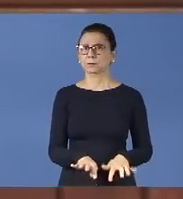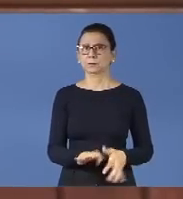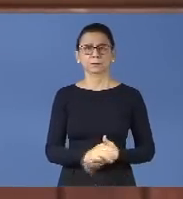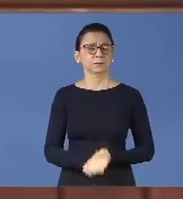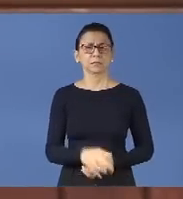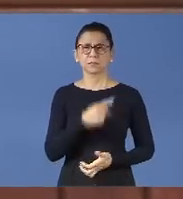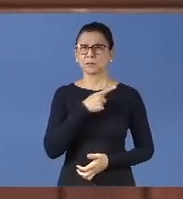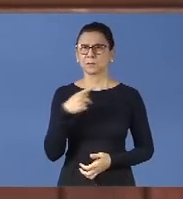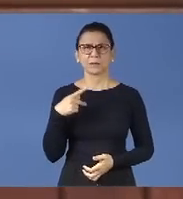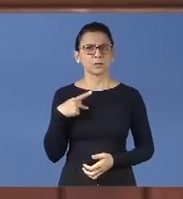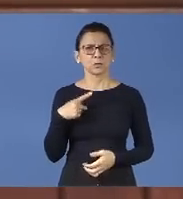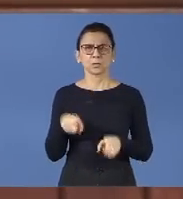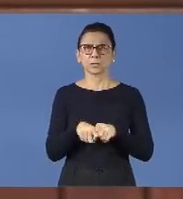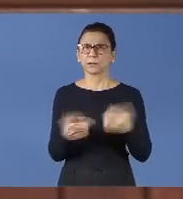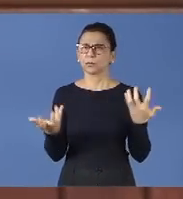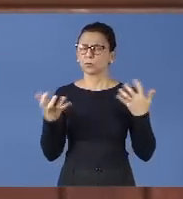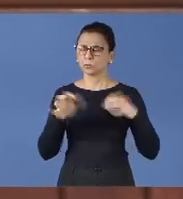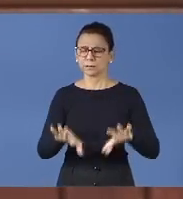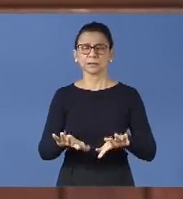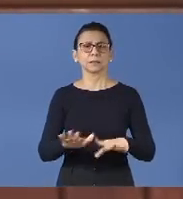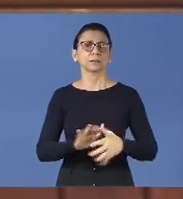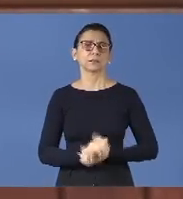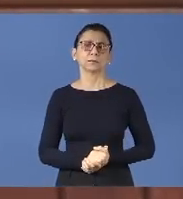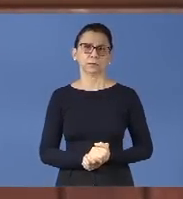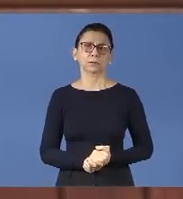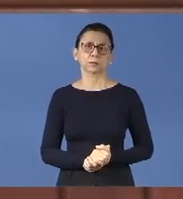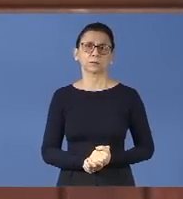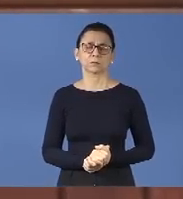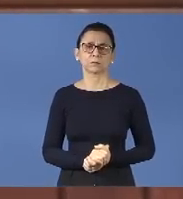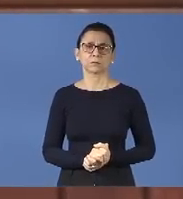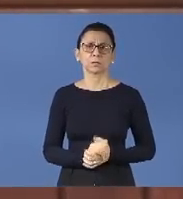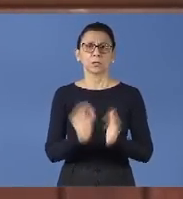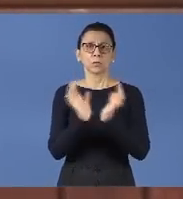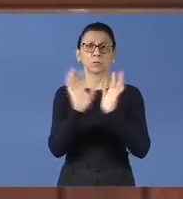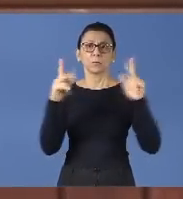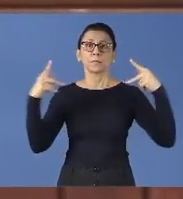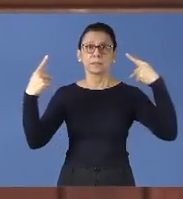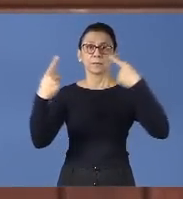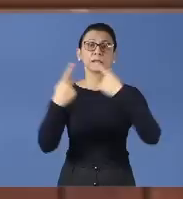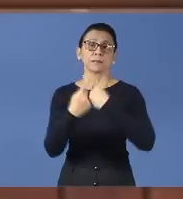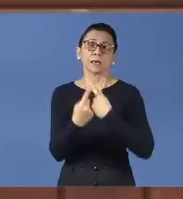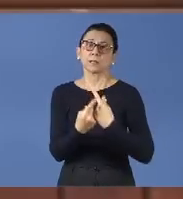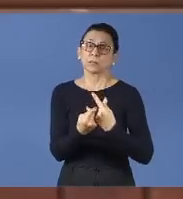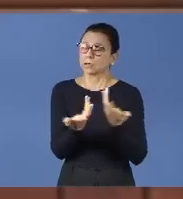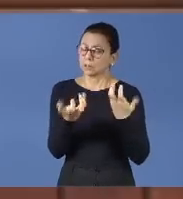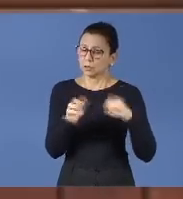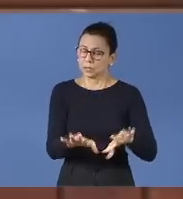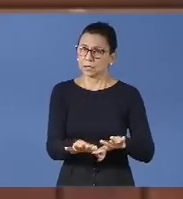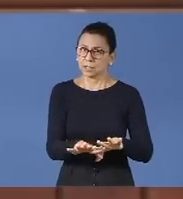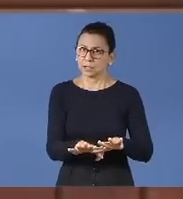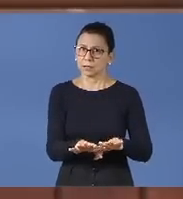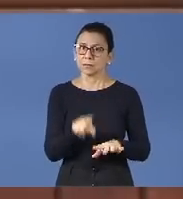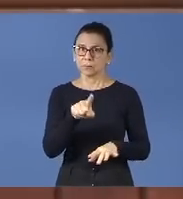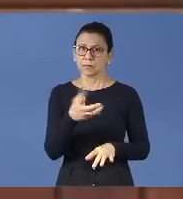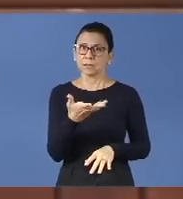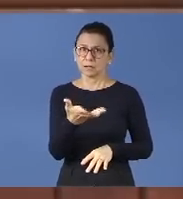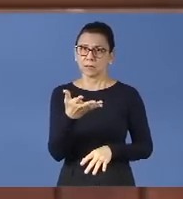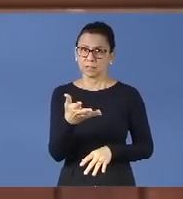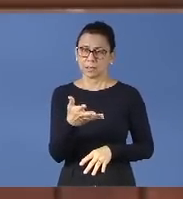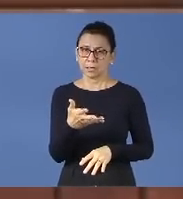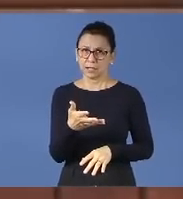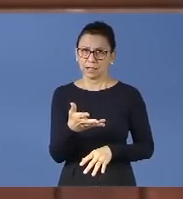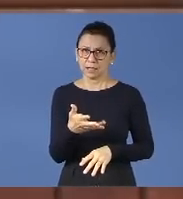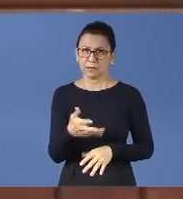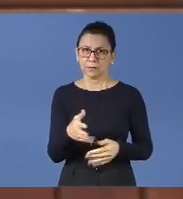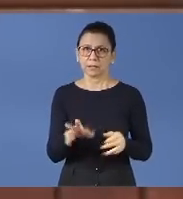de pastor, nem de membro de igreja. Os próprios do presbitério não serão, se ele quiser fazer esse tipo de coisa, ele pode arranjar um lugar na beira da praia e